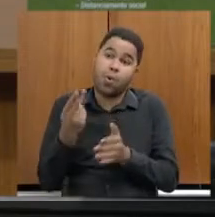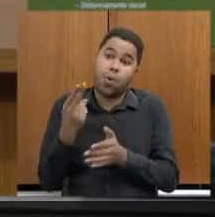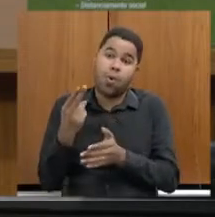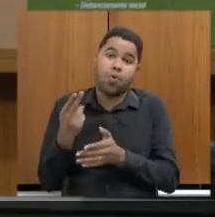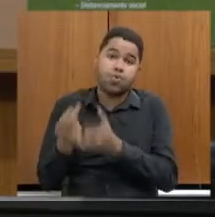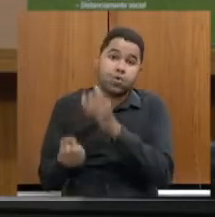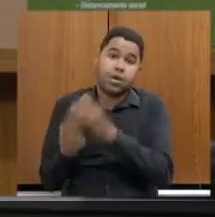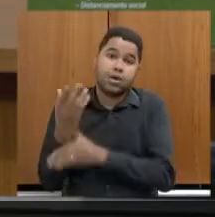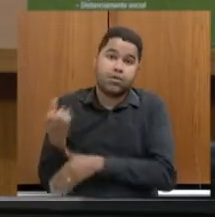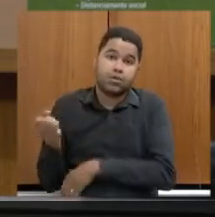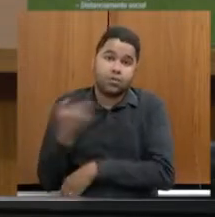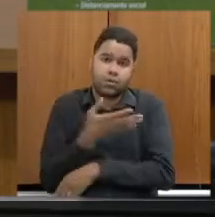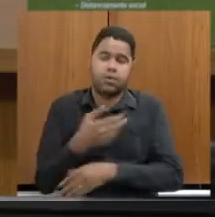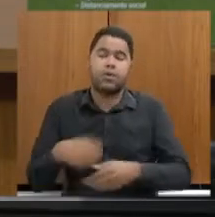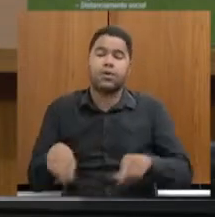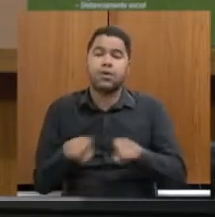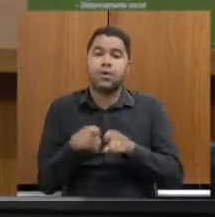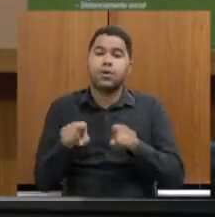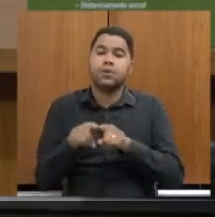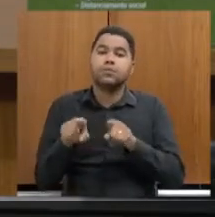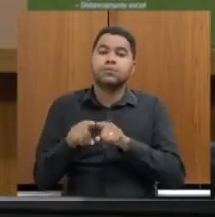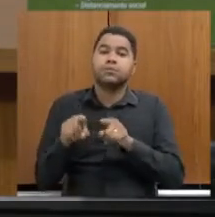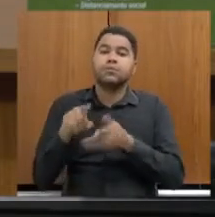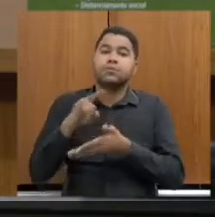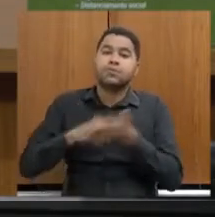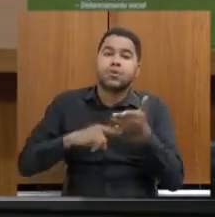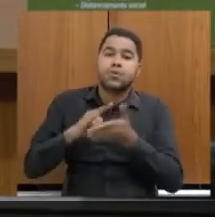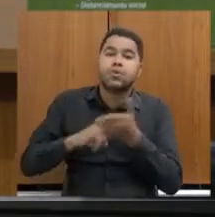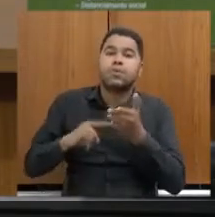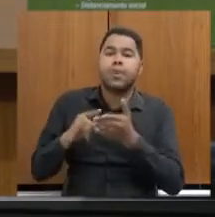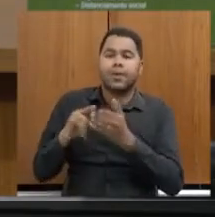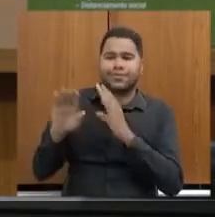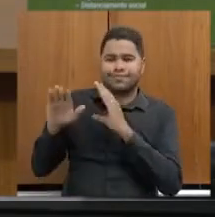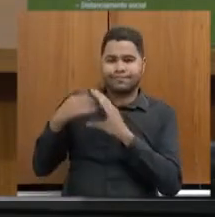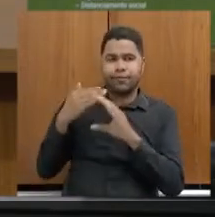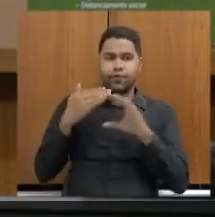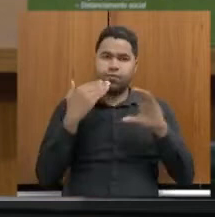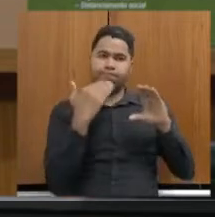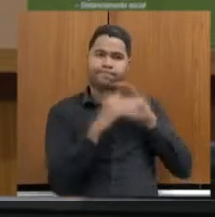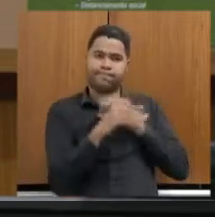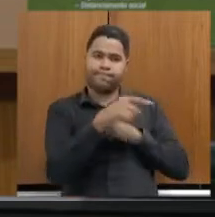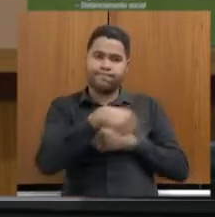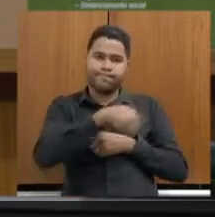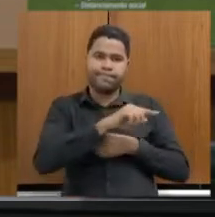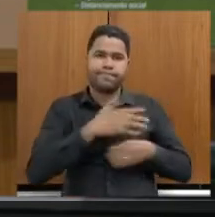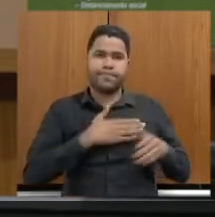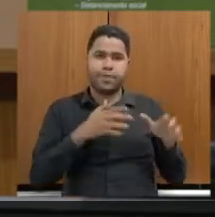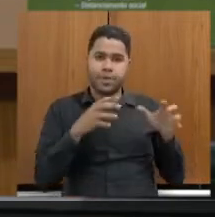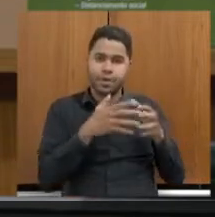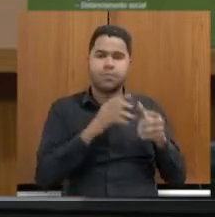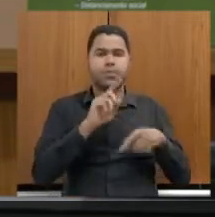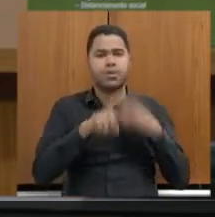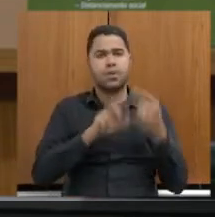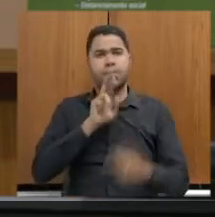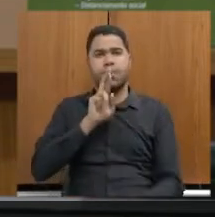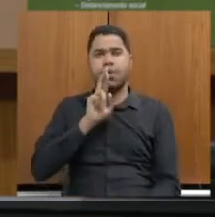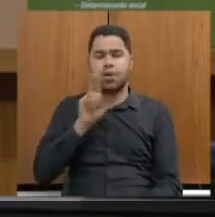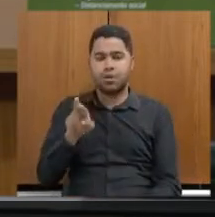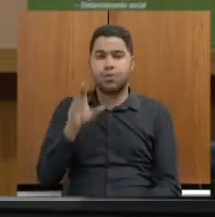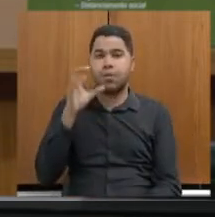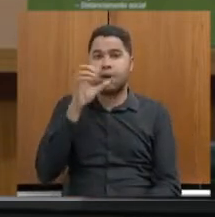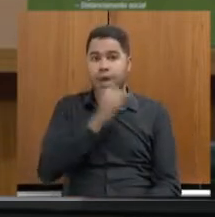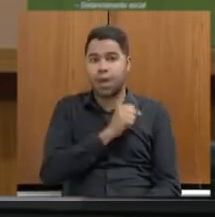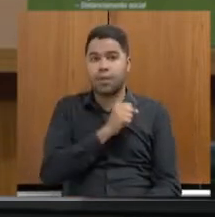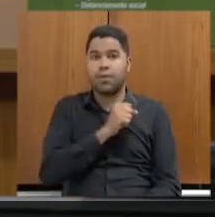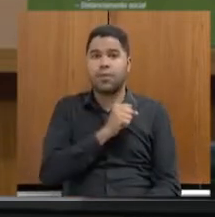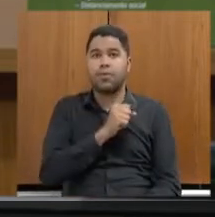é vou recebendo os documentos do Senhor vou passar para mim aqui pe é e logo dou uma resposta rápida